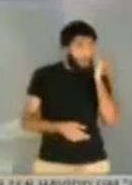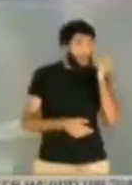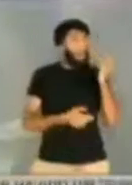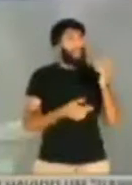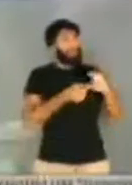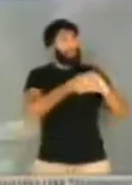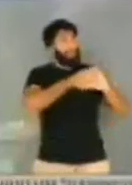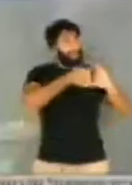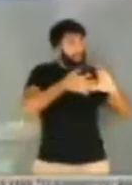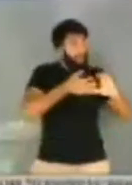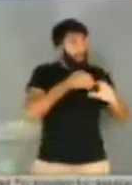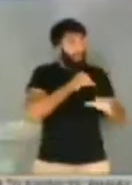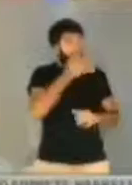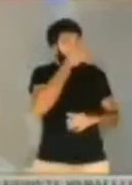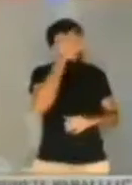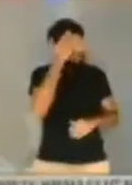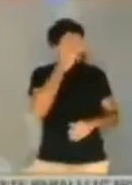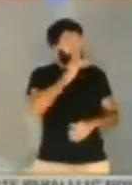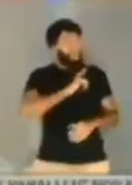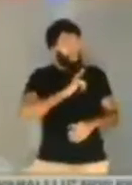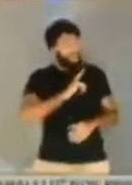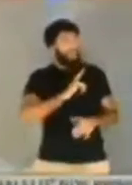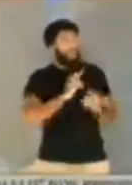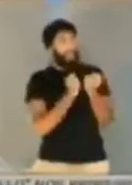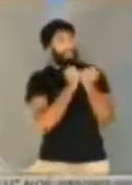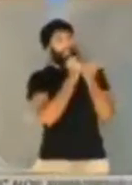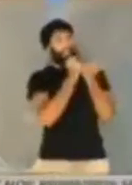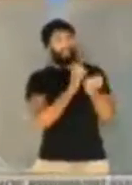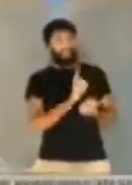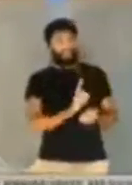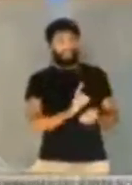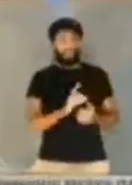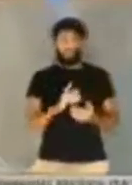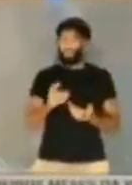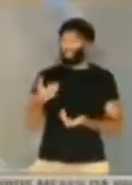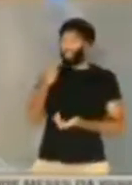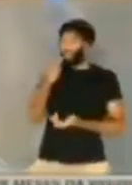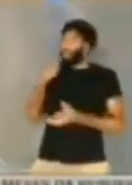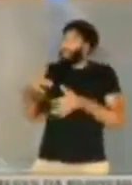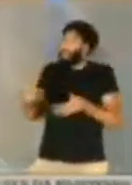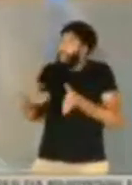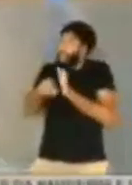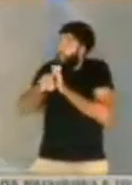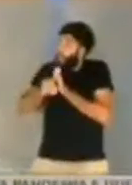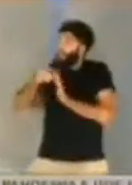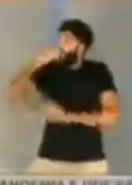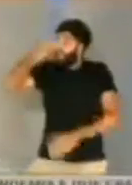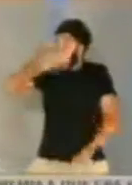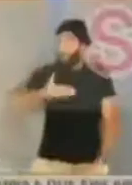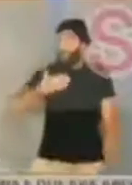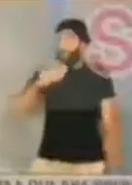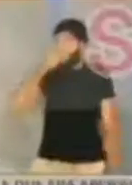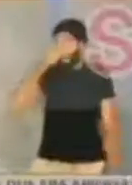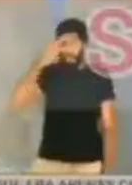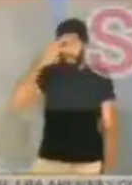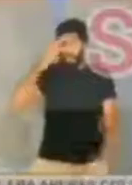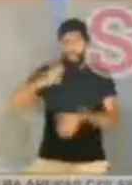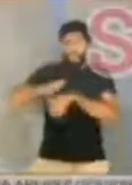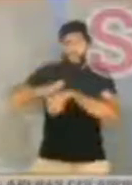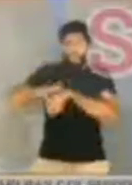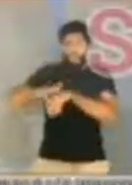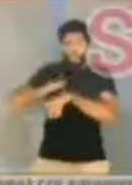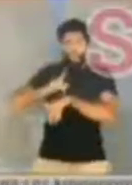se por acaso a pessoa já tem imunidade e tem os seus anticorpos neutralizantes. A senhora vai dizer qual é o exame que prova que o doente está com imunidade ou